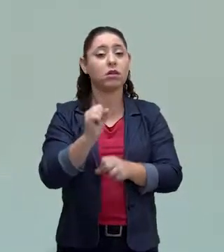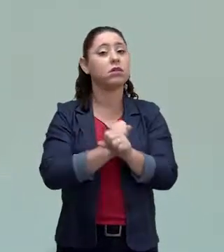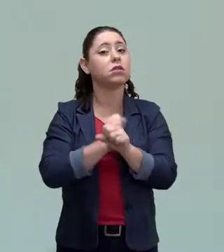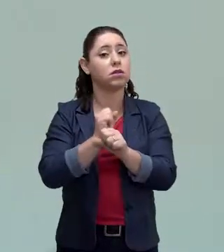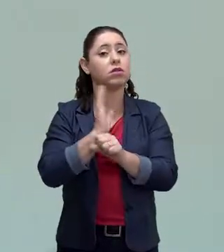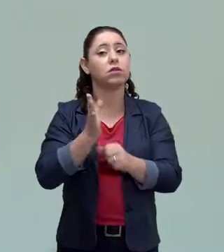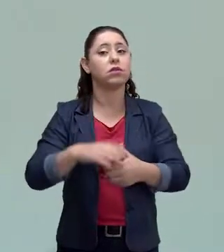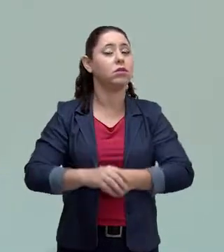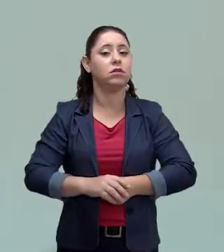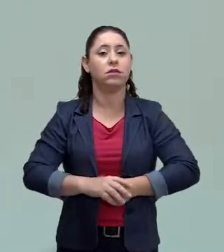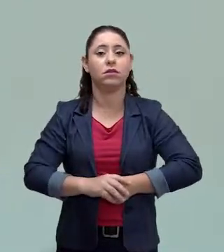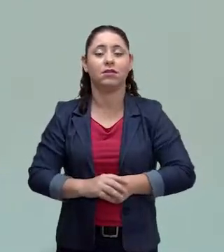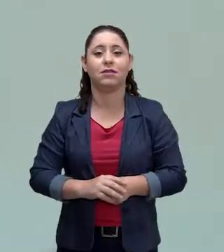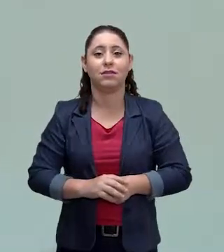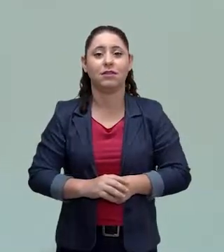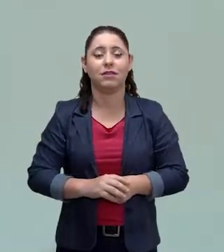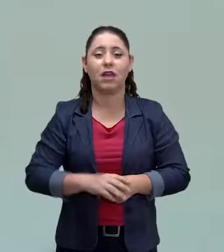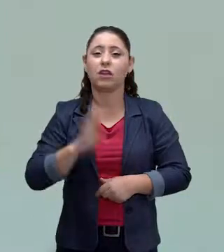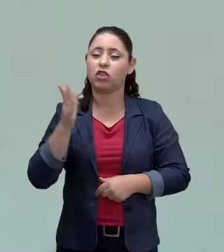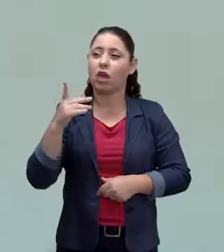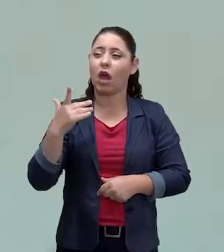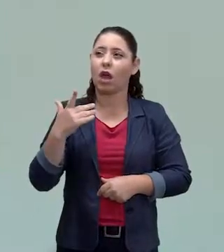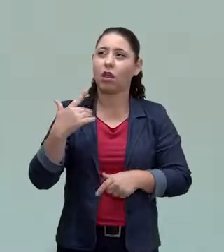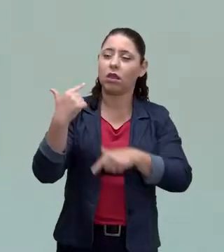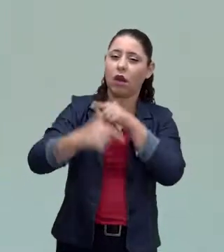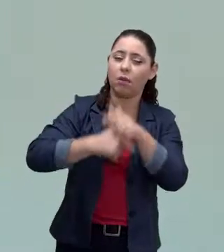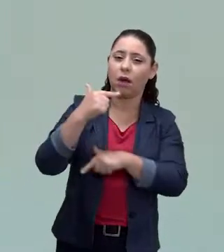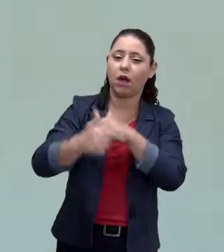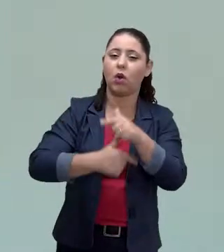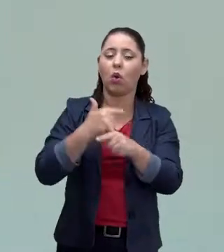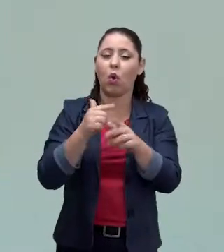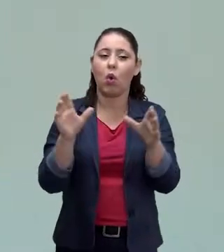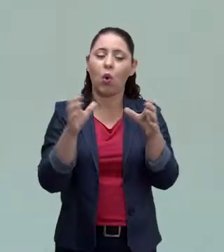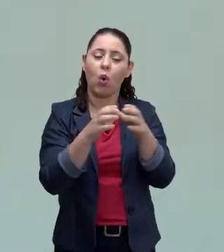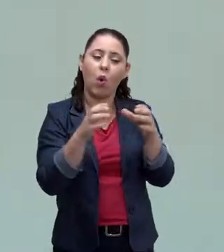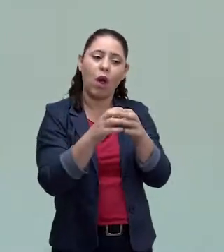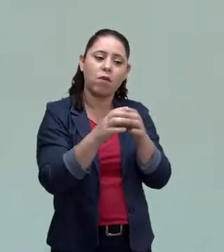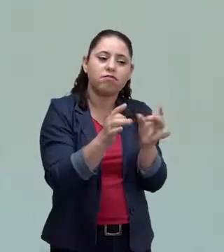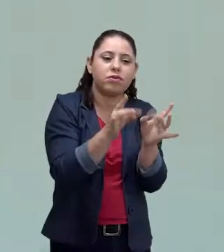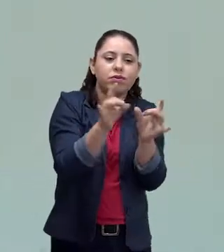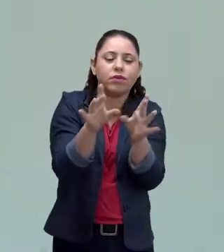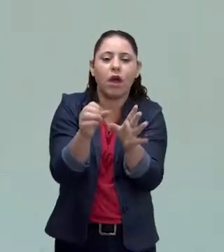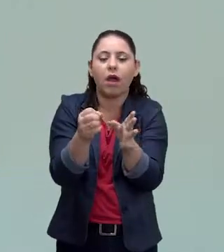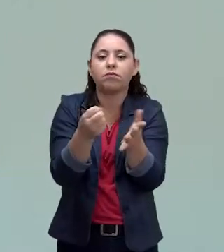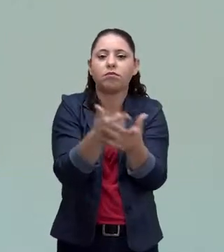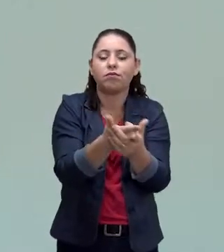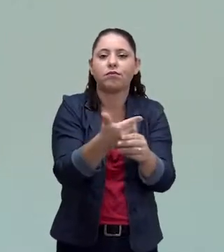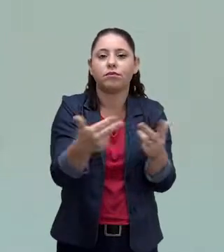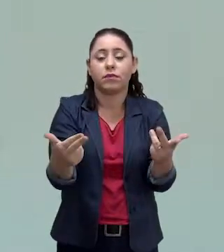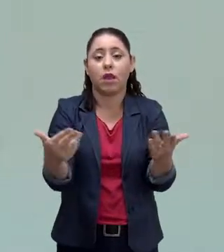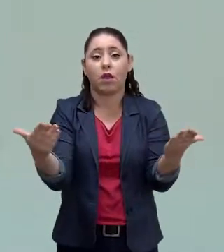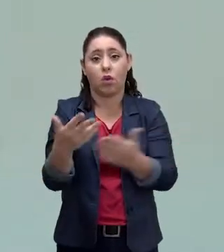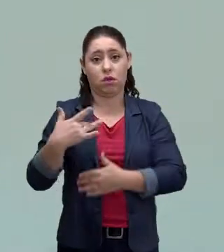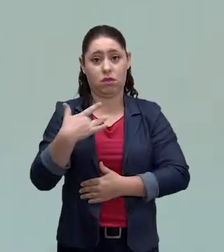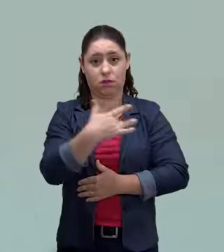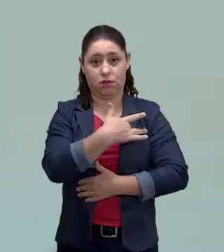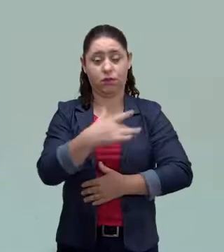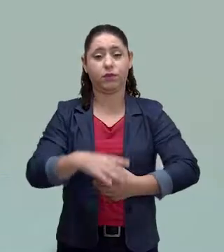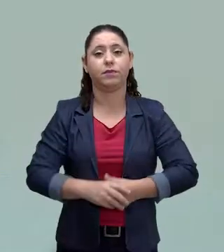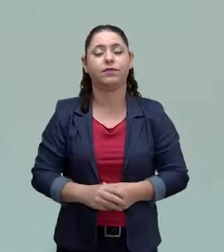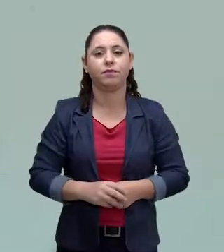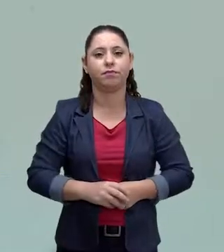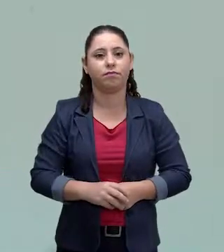anos. Os primeiros anos eu trabalhei na parte civil, consumidor, e estou na área da saúde já há 3